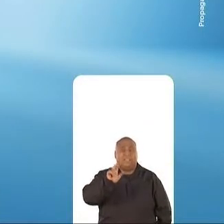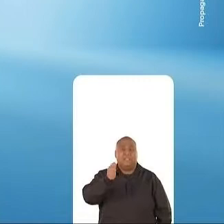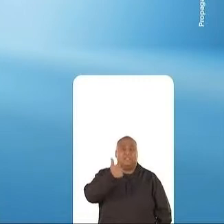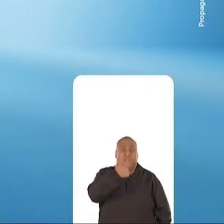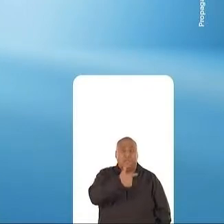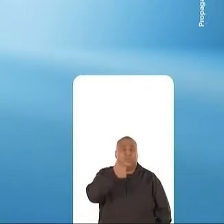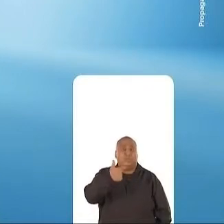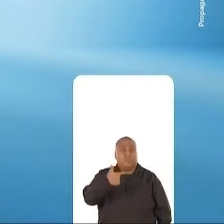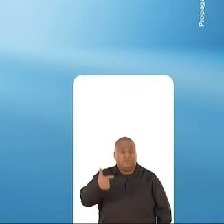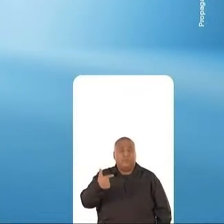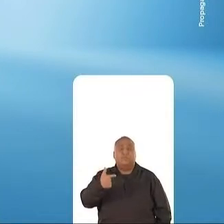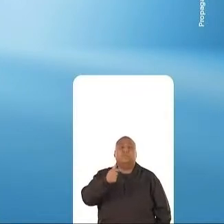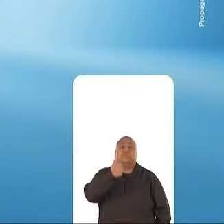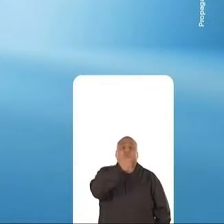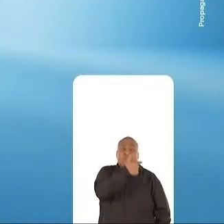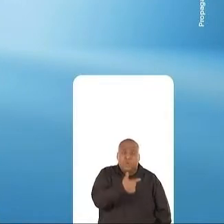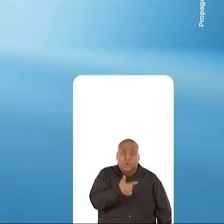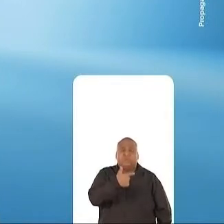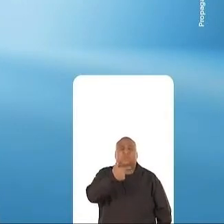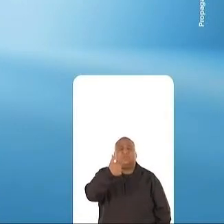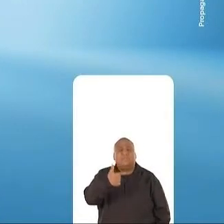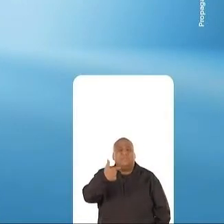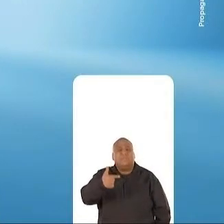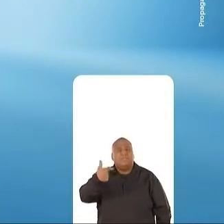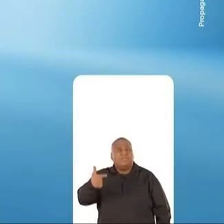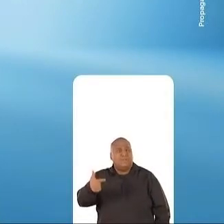César, 12222.